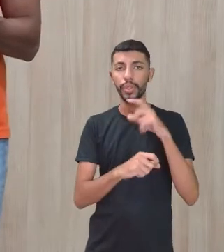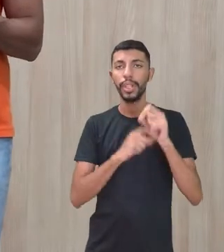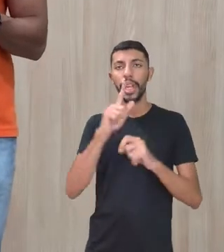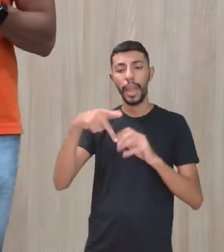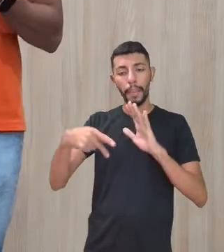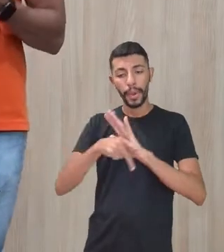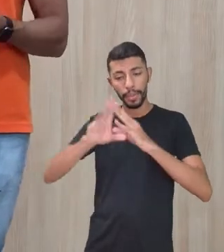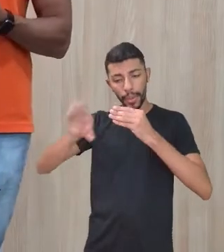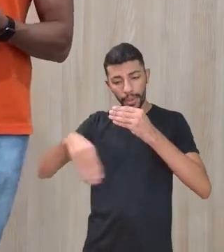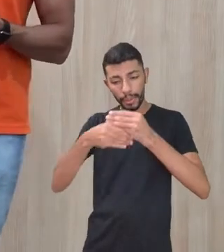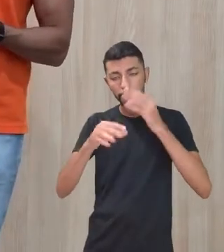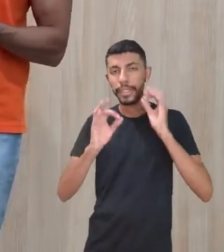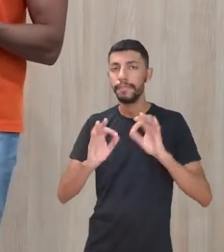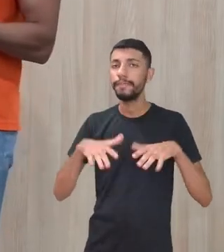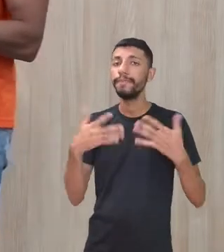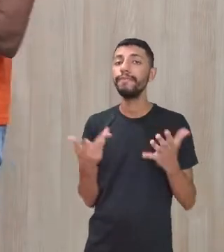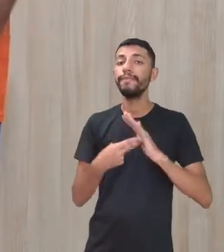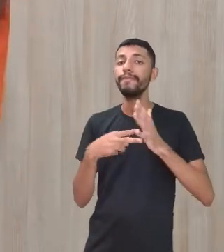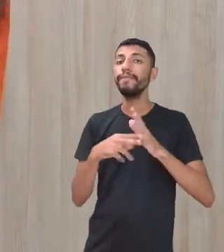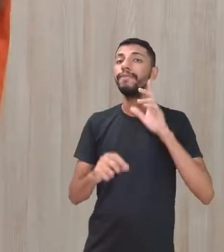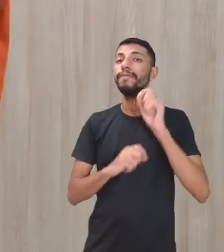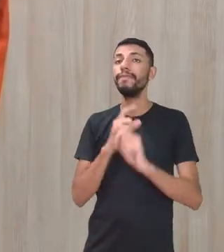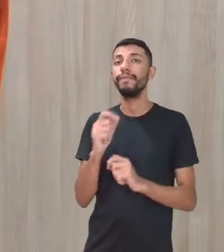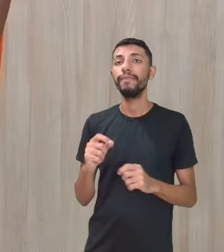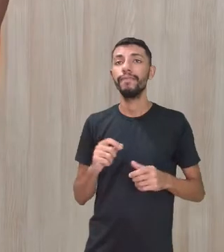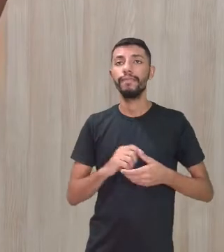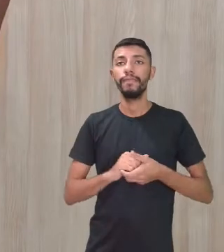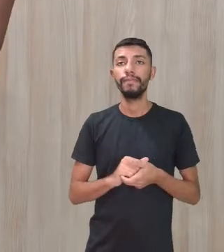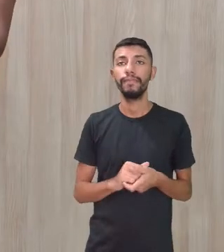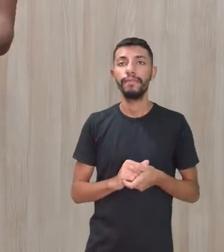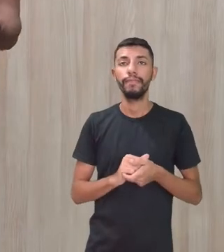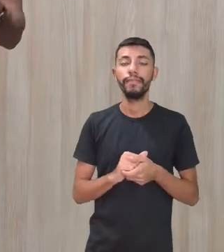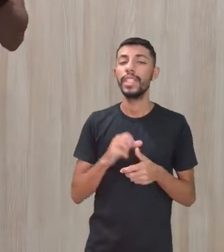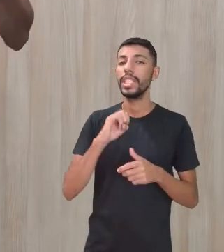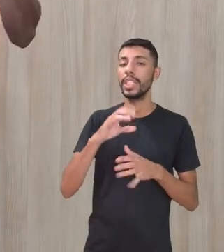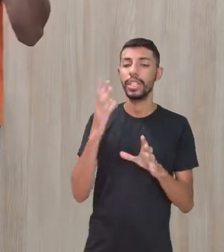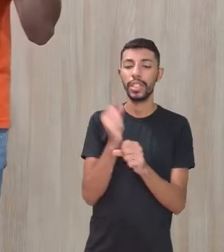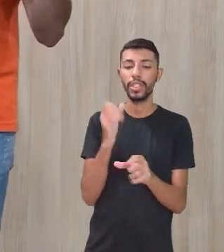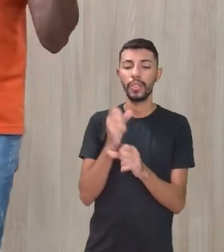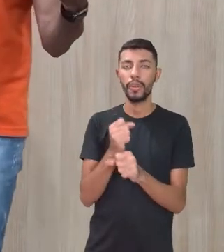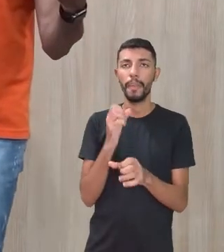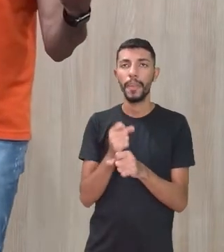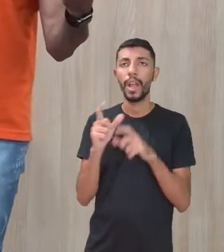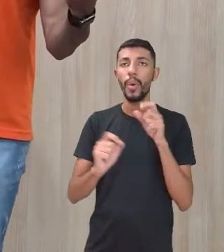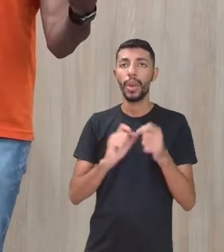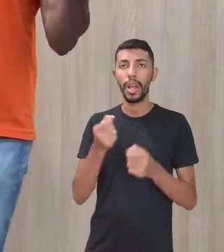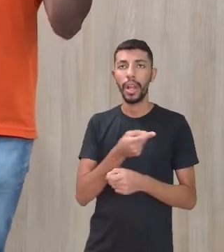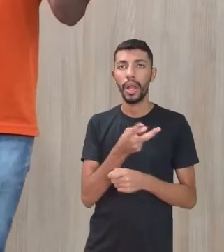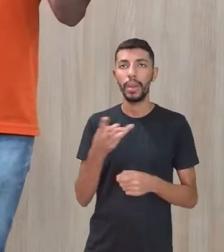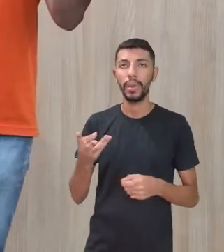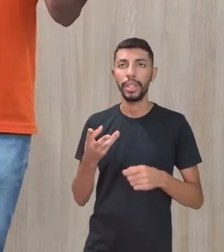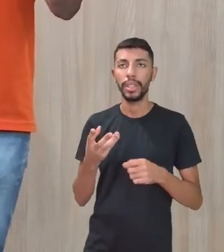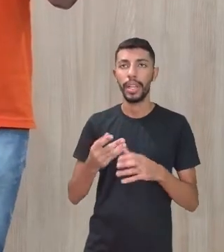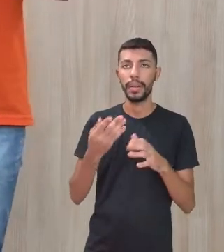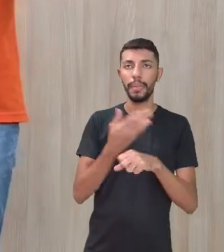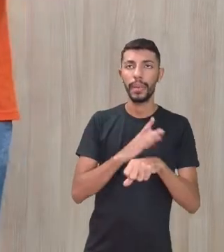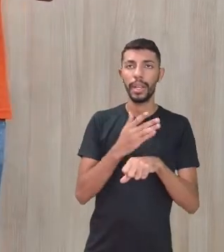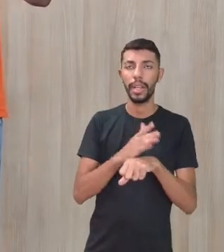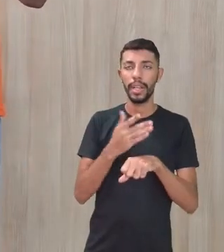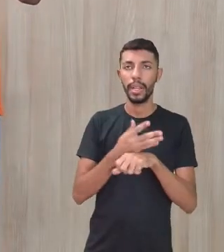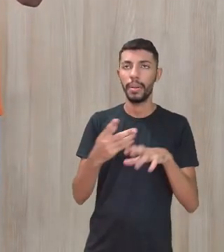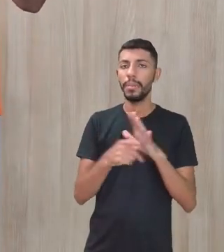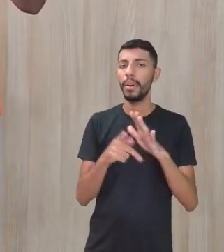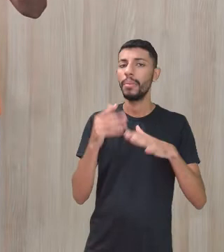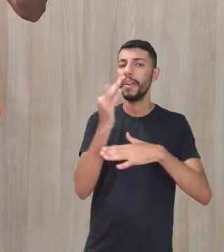complementares, tá? O que significa isso, Pedro? Significa que se eu somar a quantidade branca, a fração que representa